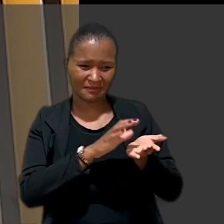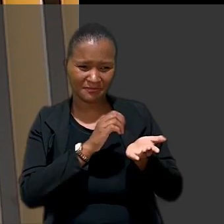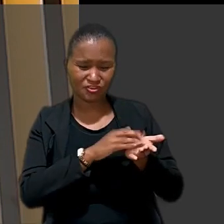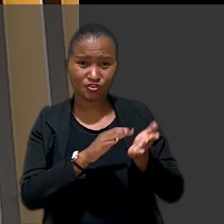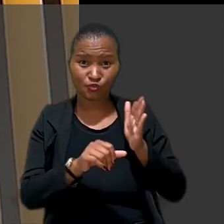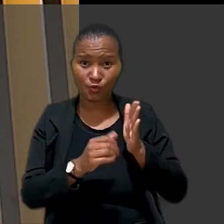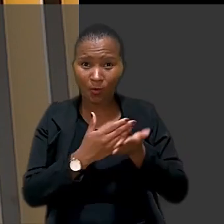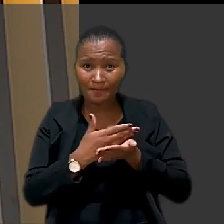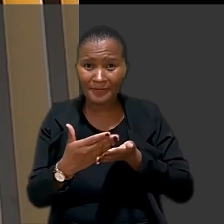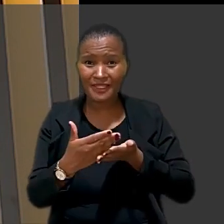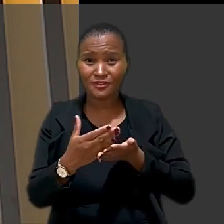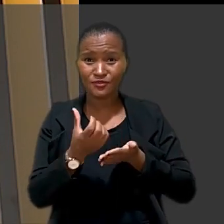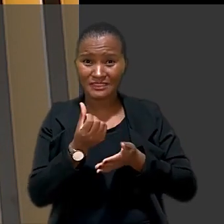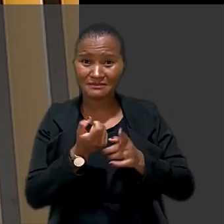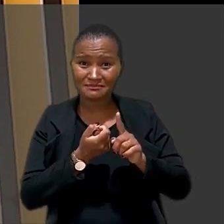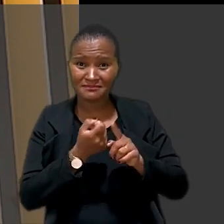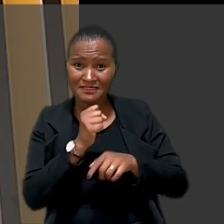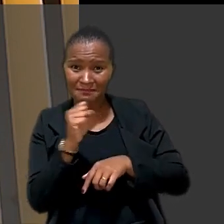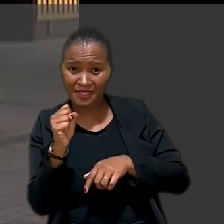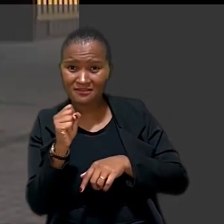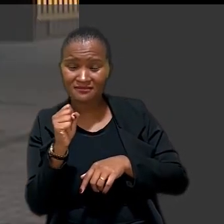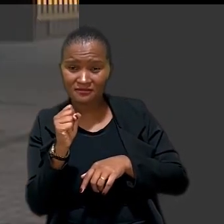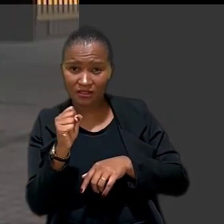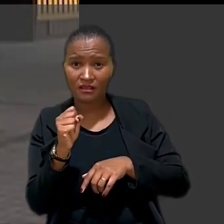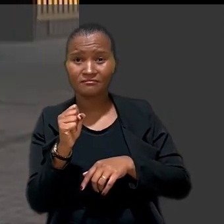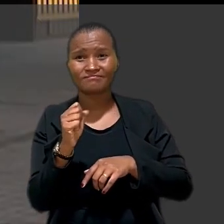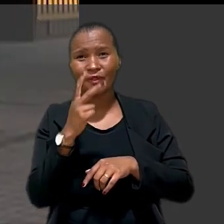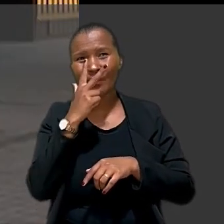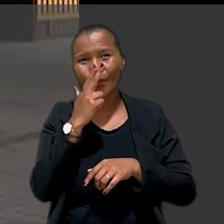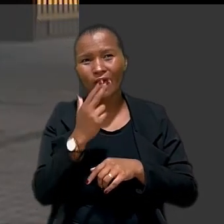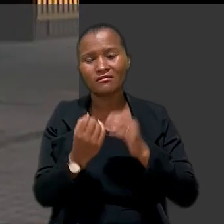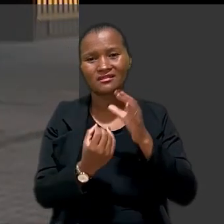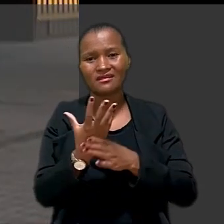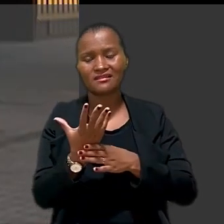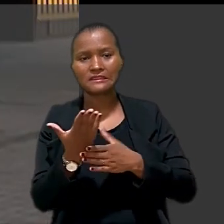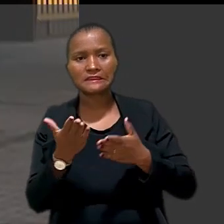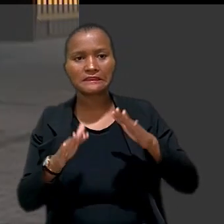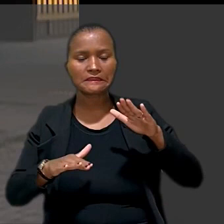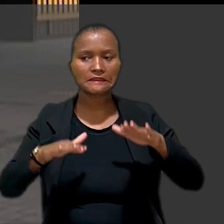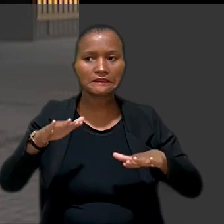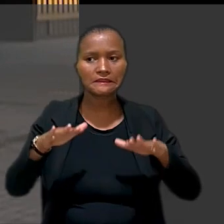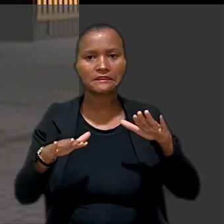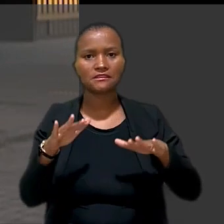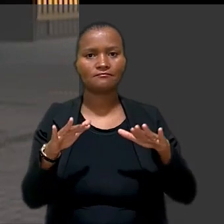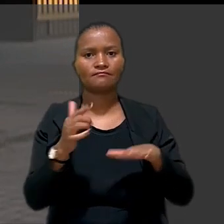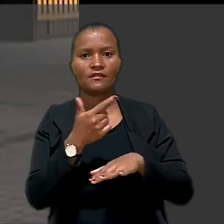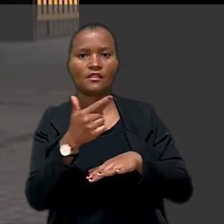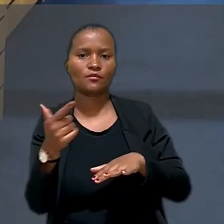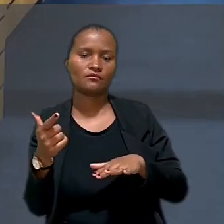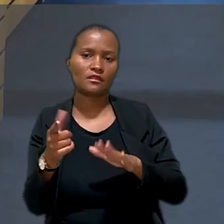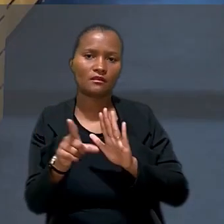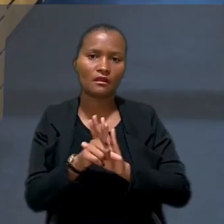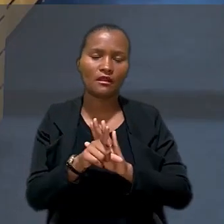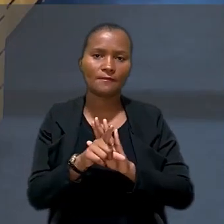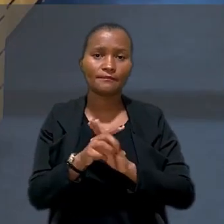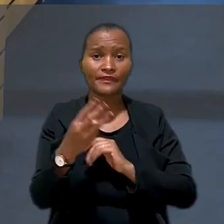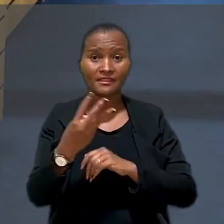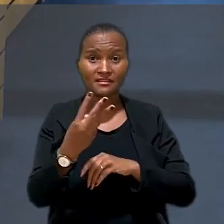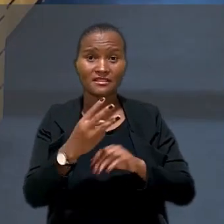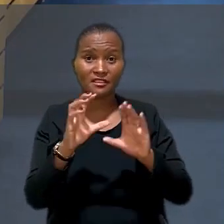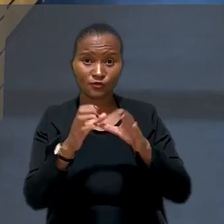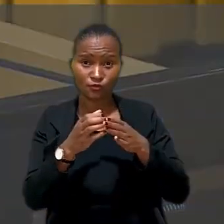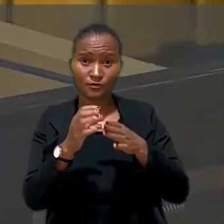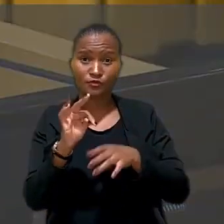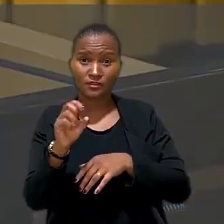no início do semestre seria equivalente a criar uma estabilidade não prevista no ordenamento jurídico. Mas a terceira turma